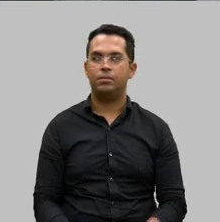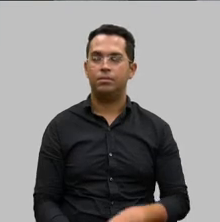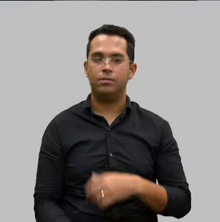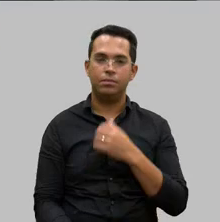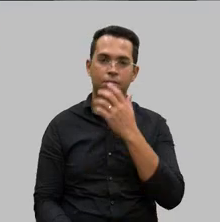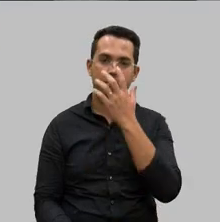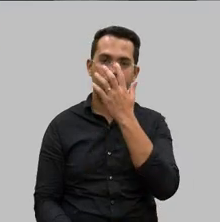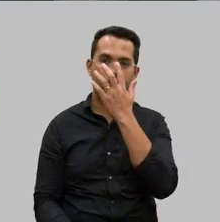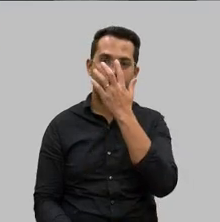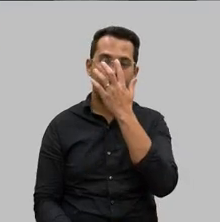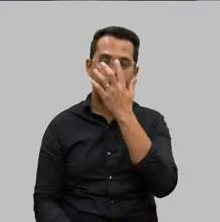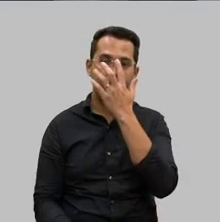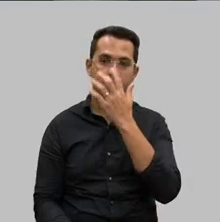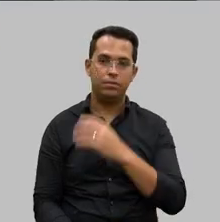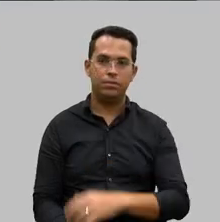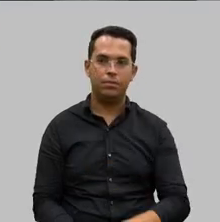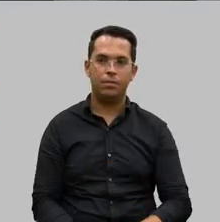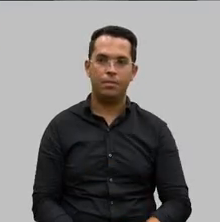de